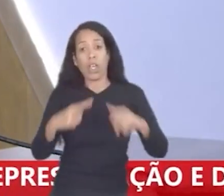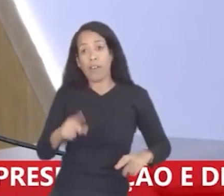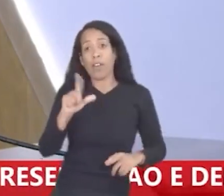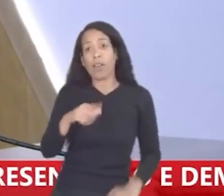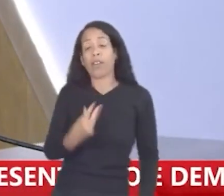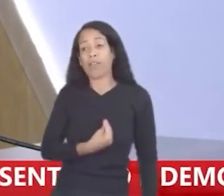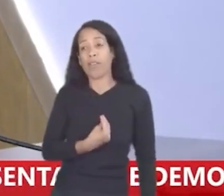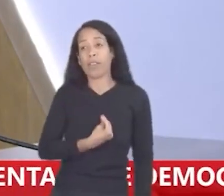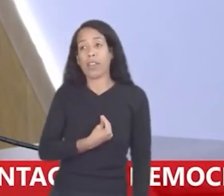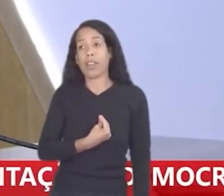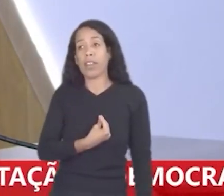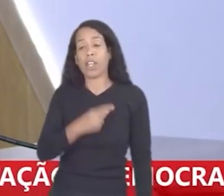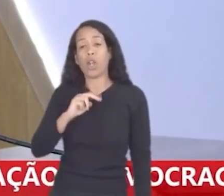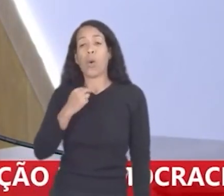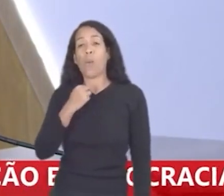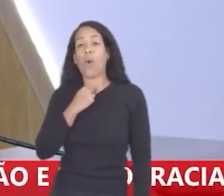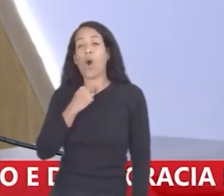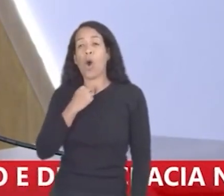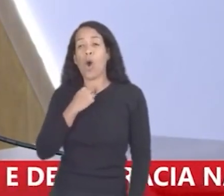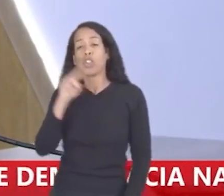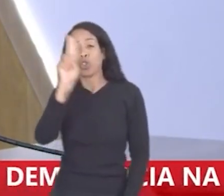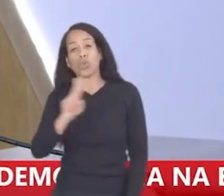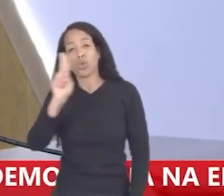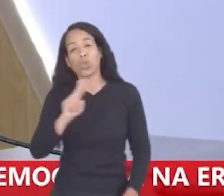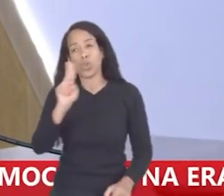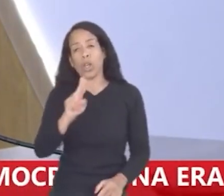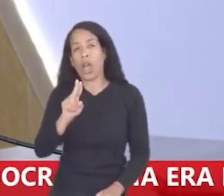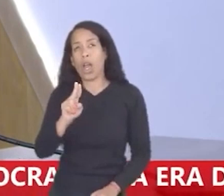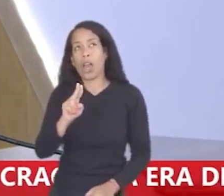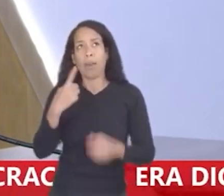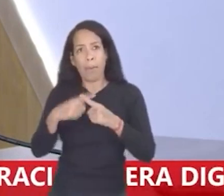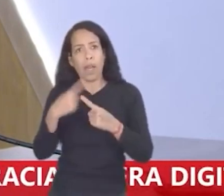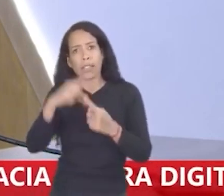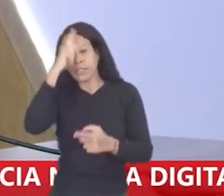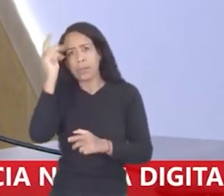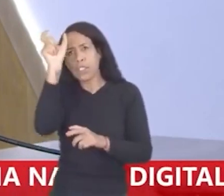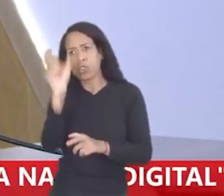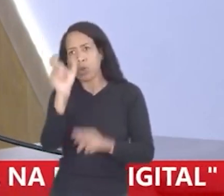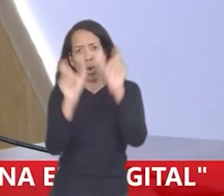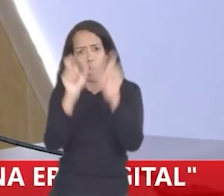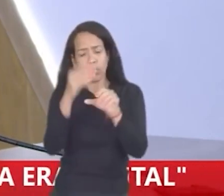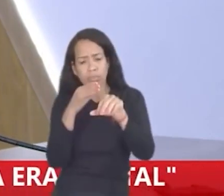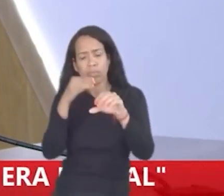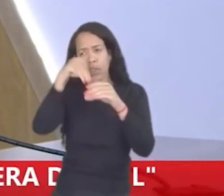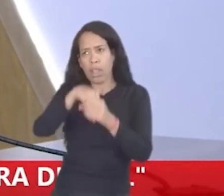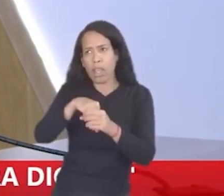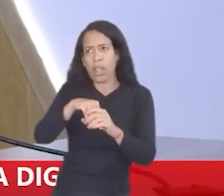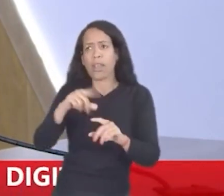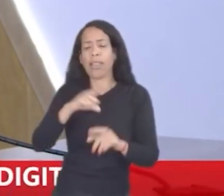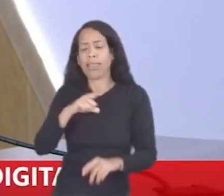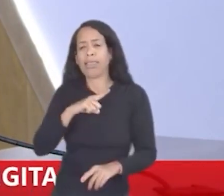grande que a gente não pode abrir mão de usar essas redes de modo algum, porque as pessoas estão todas nelas, mas eu não tenho dúvida que